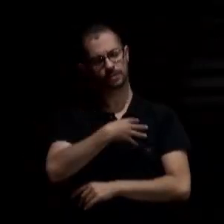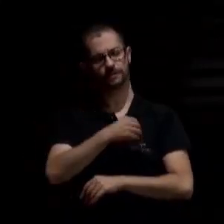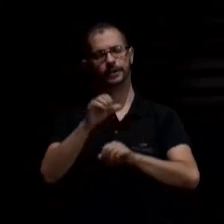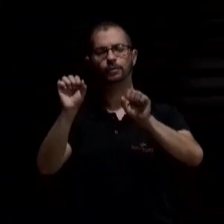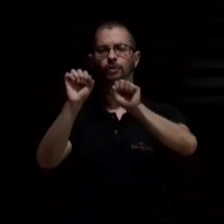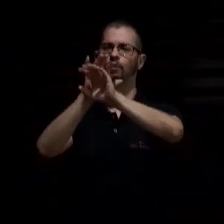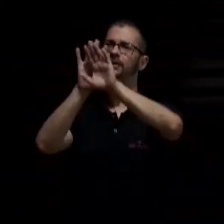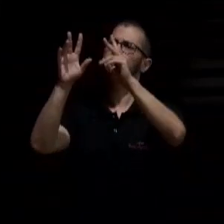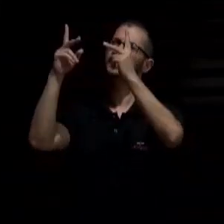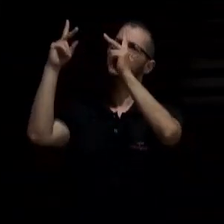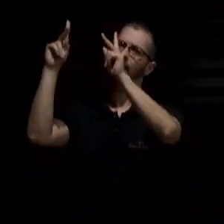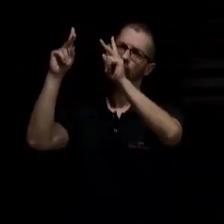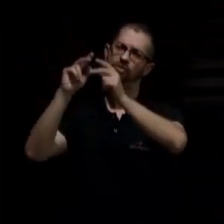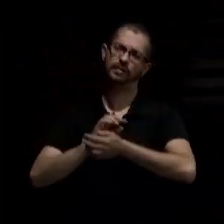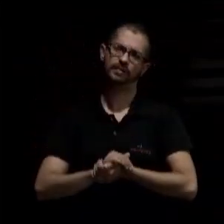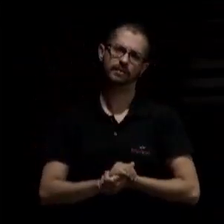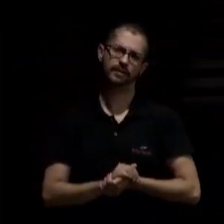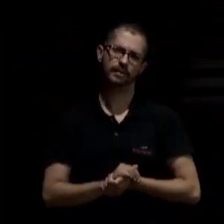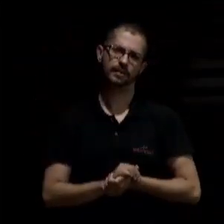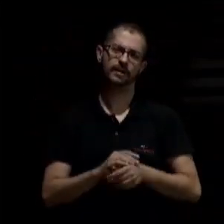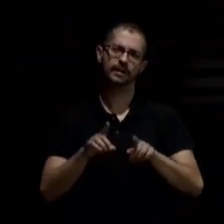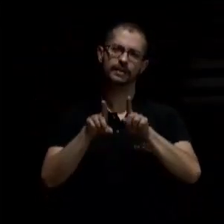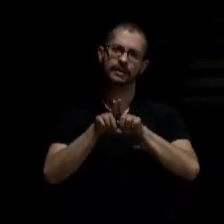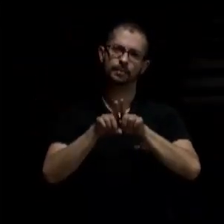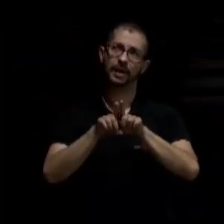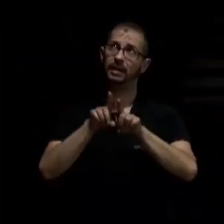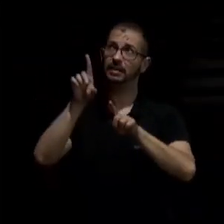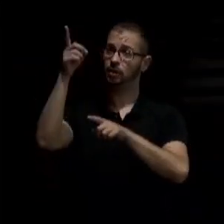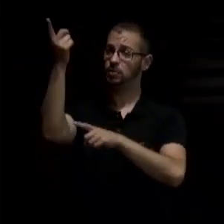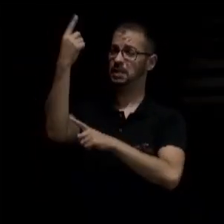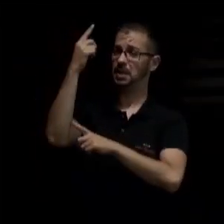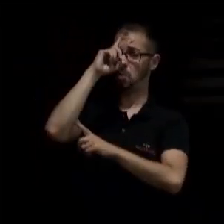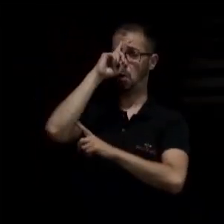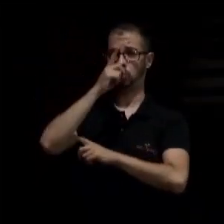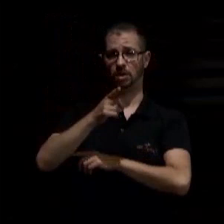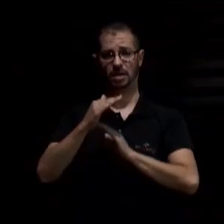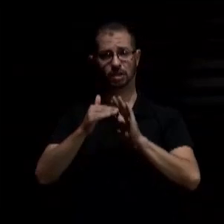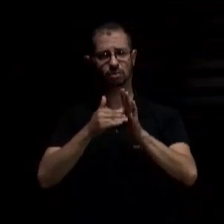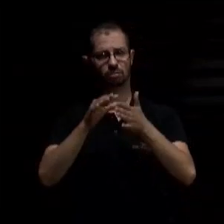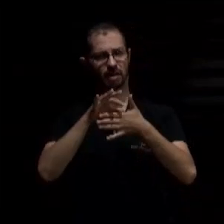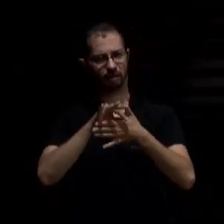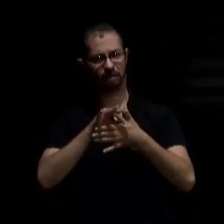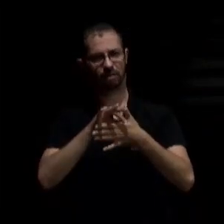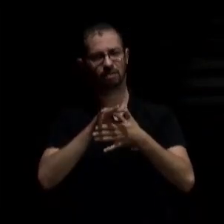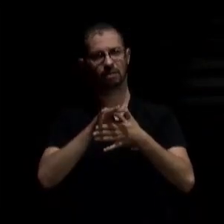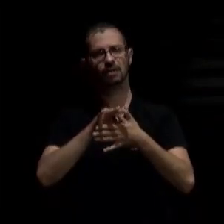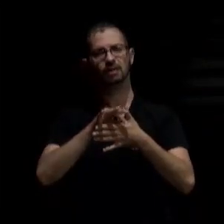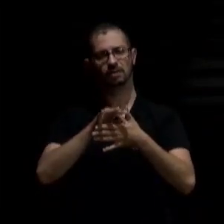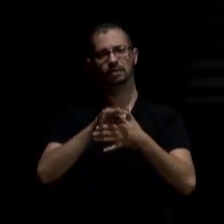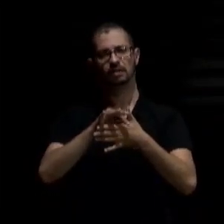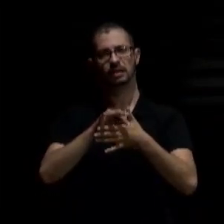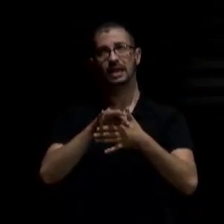ti. Assim como lhe conferiste autoridade sobre toda a carne, a fim de que ele conceda a